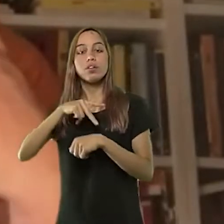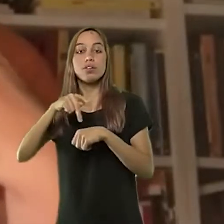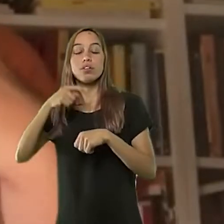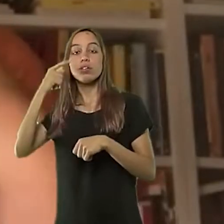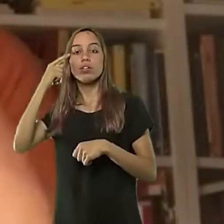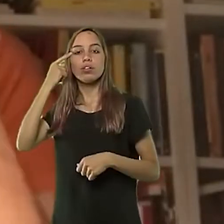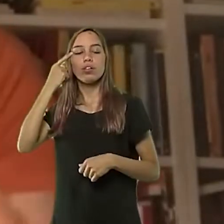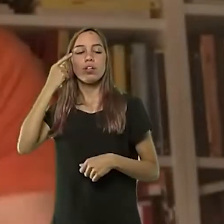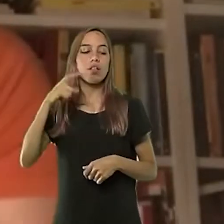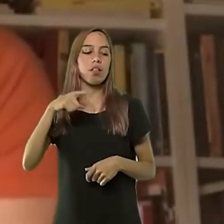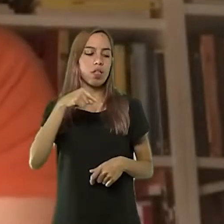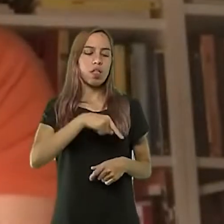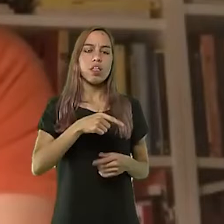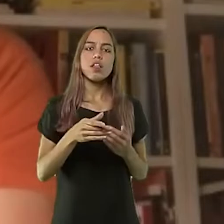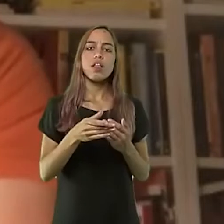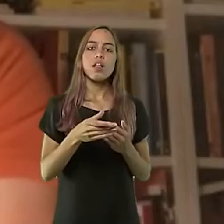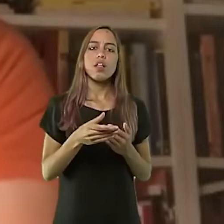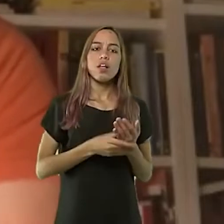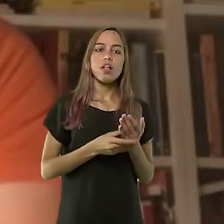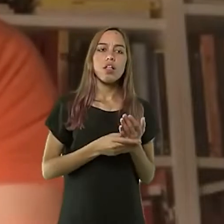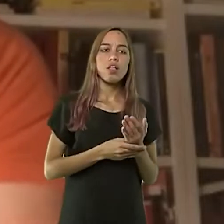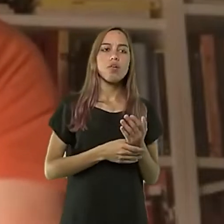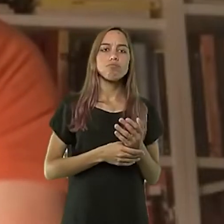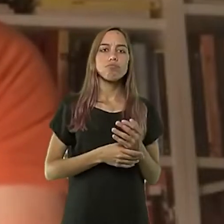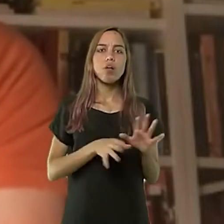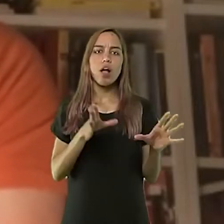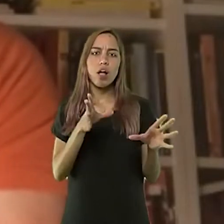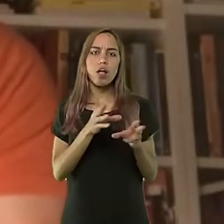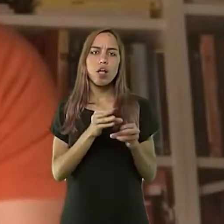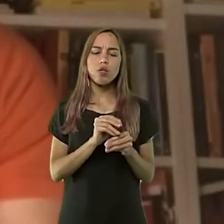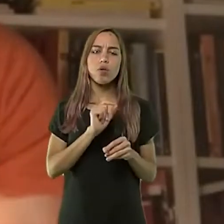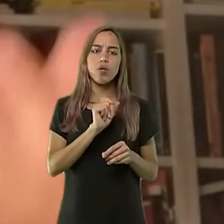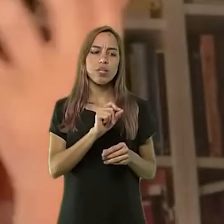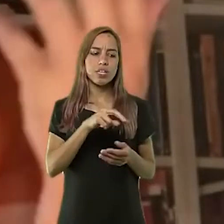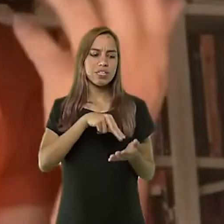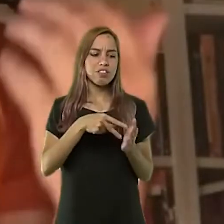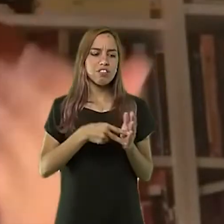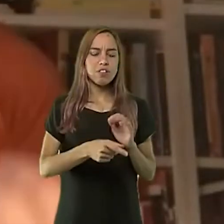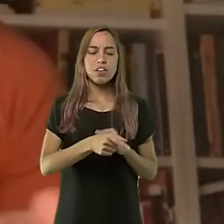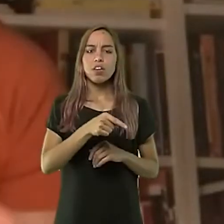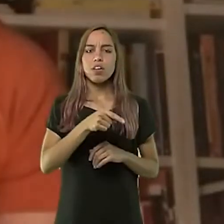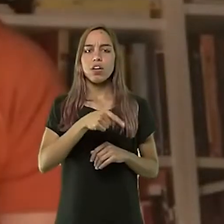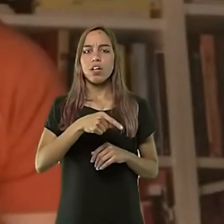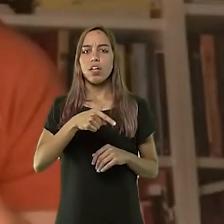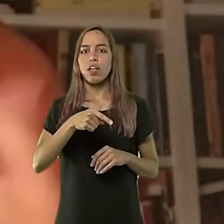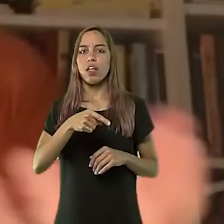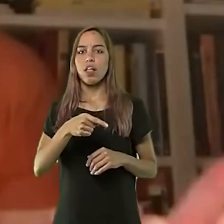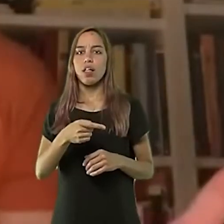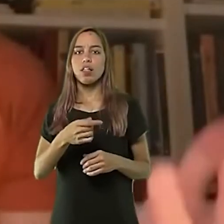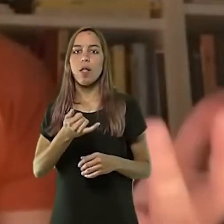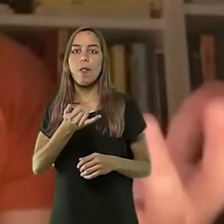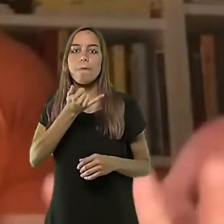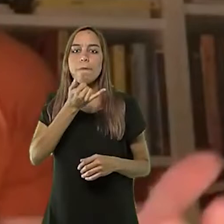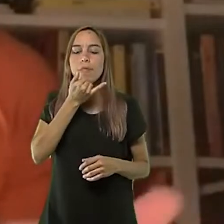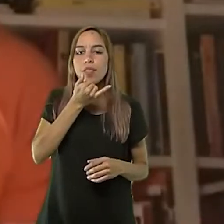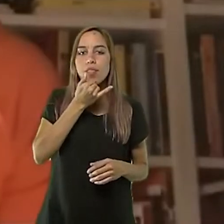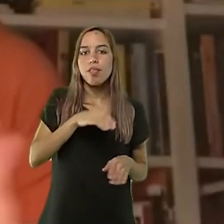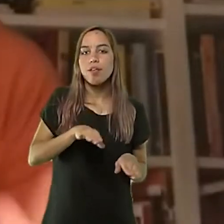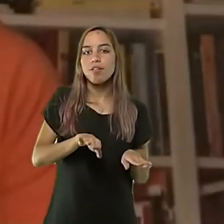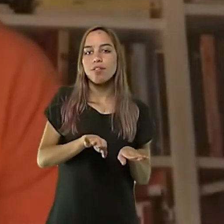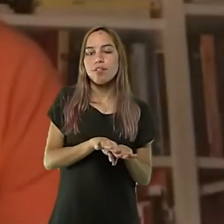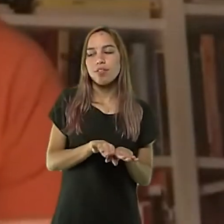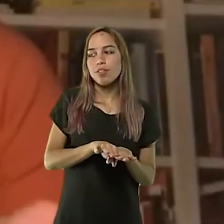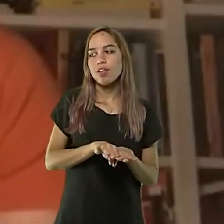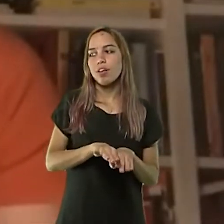perdão e com a nossa capacidade de lidar com a perda. Daí o título, chama-se Para Onde Vão os Guarda-Chuvas,